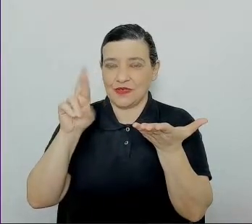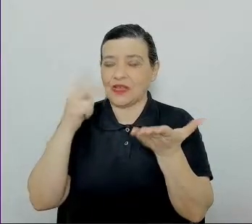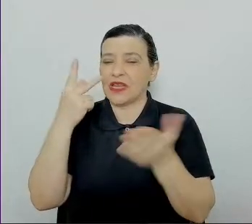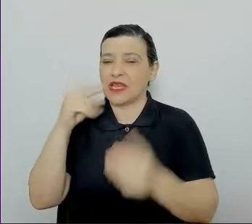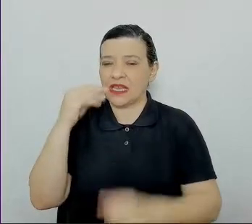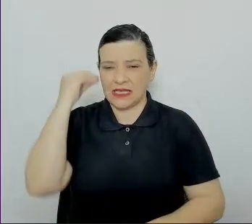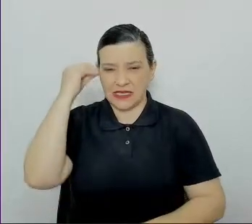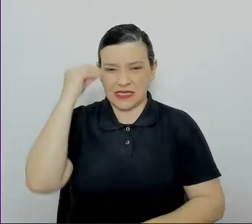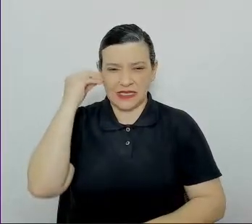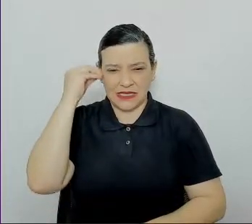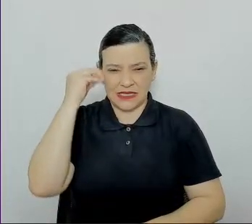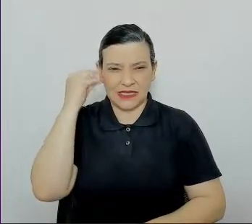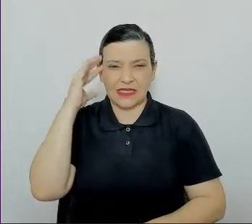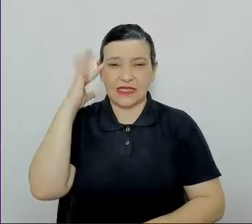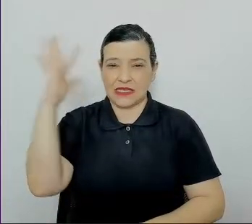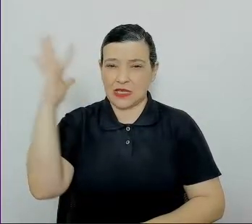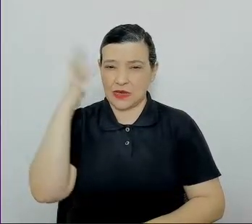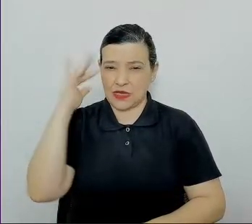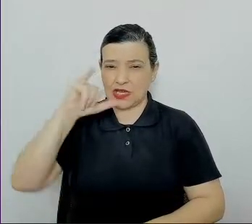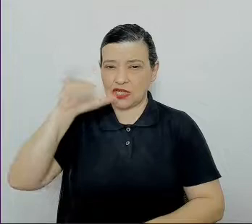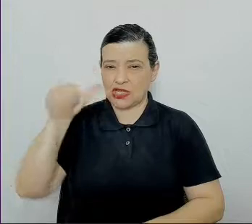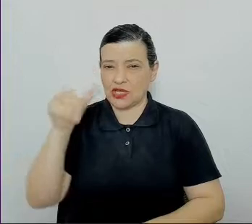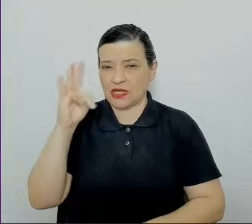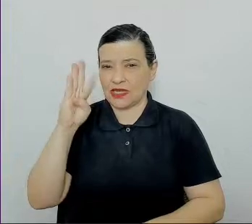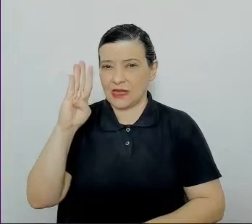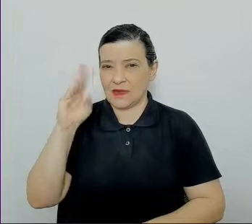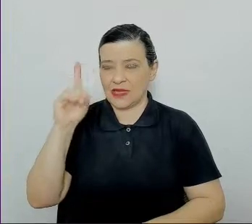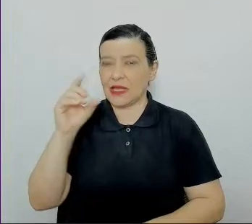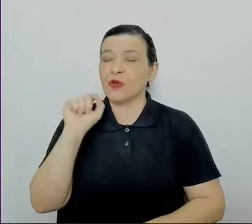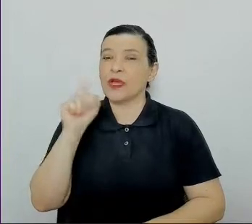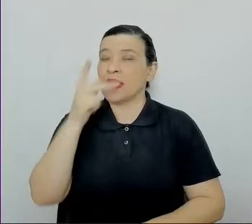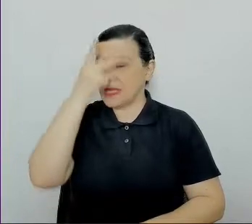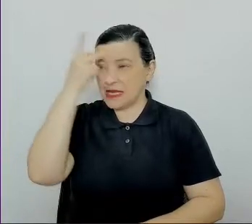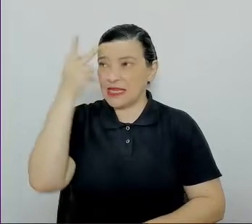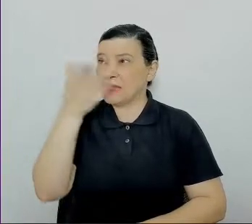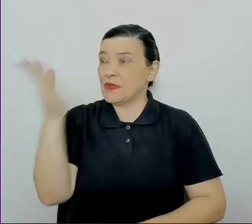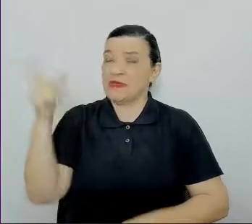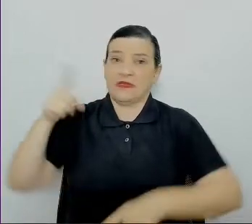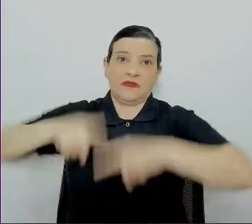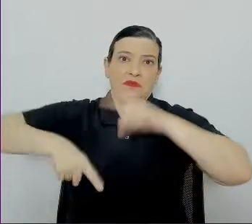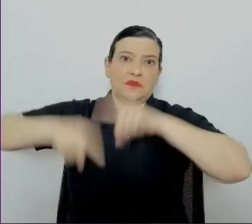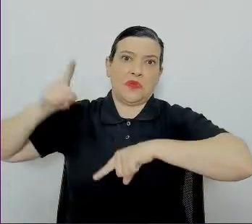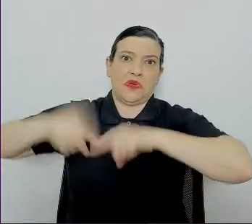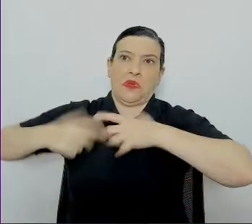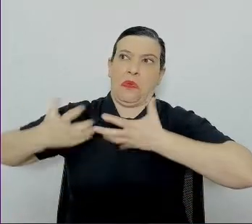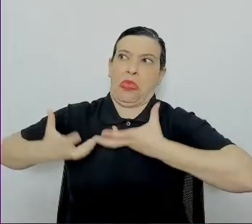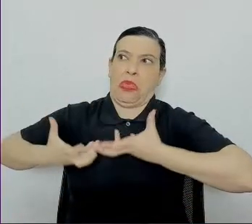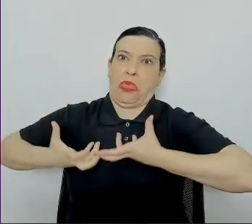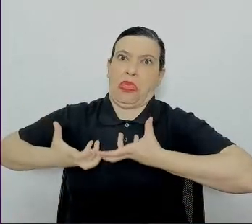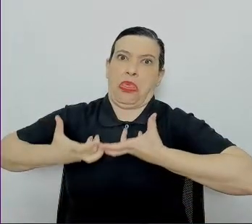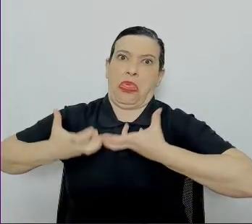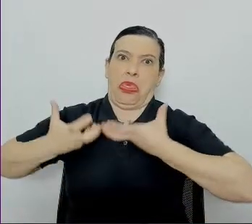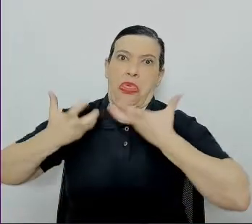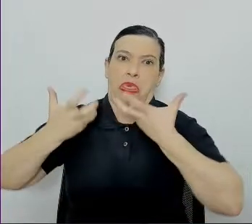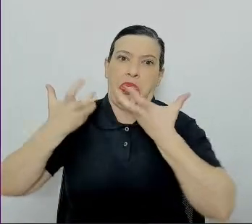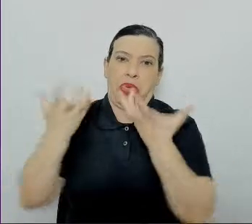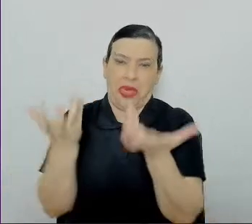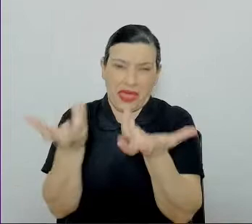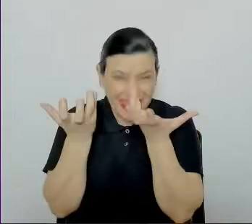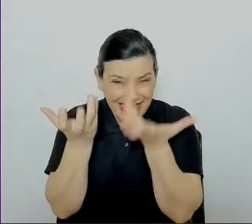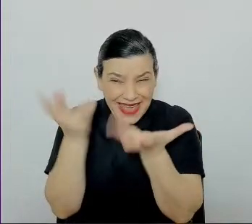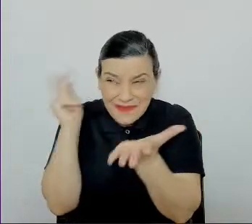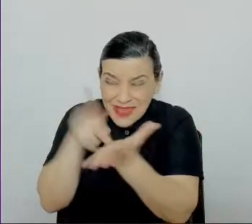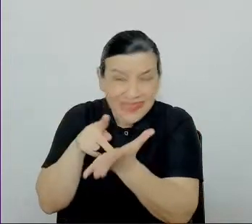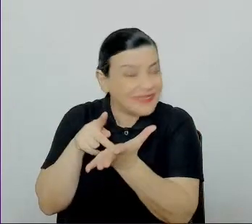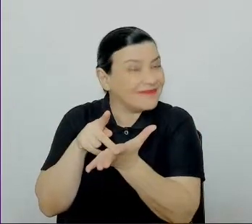Speedrun, e ele fala que as pessoas não querem uma broca de 4 milímetros. Não é por isso que você vai atrás, você tem um desejo para uma broca. As pessoas